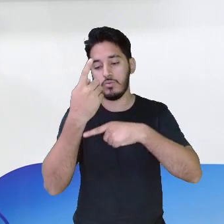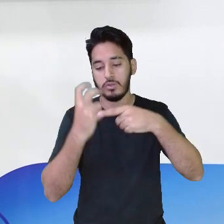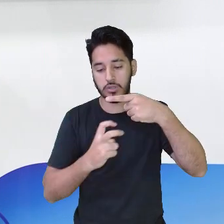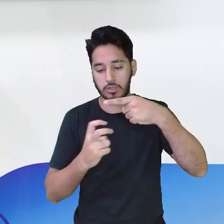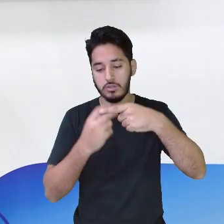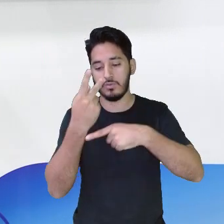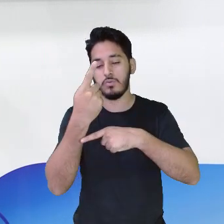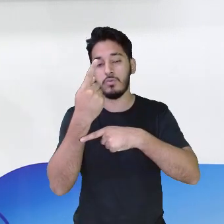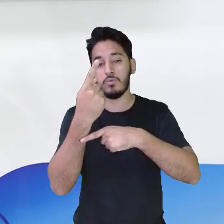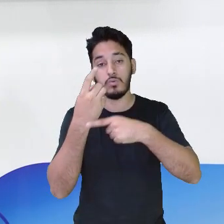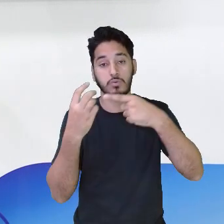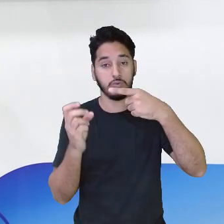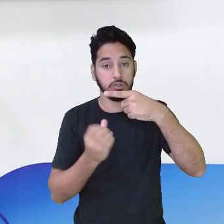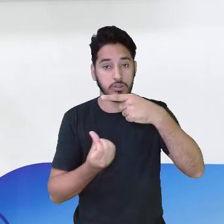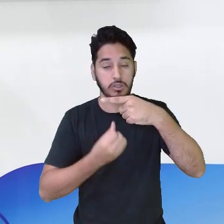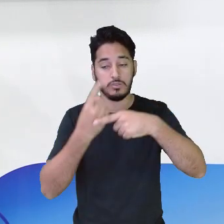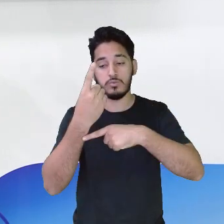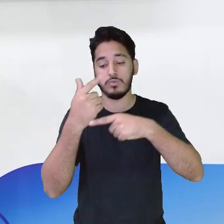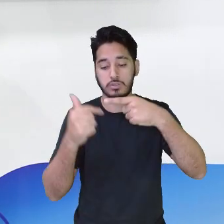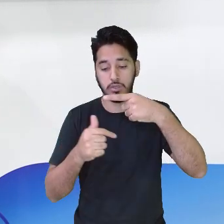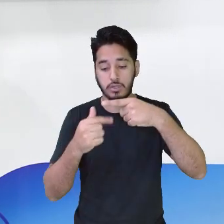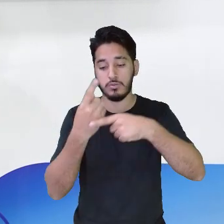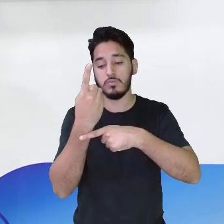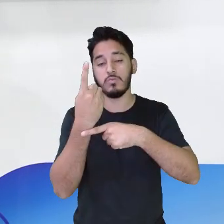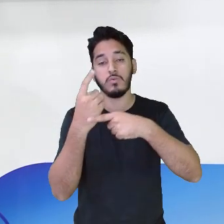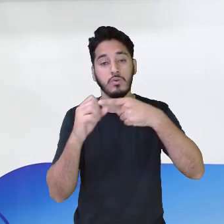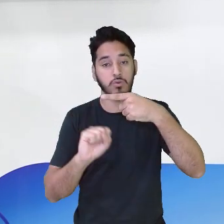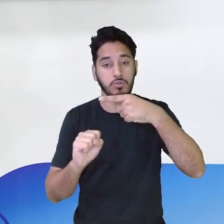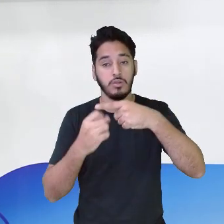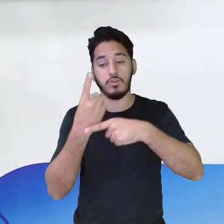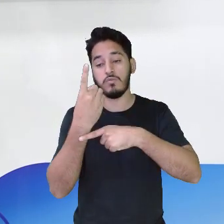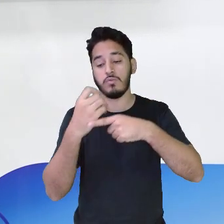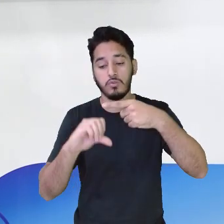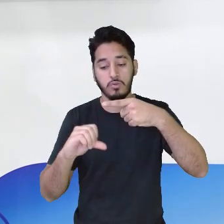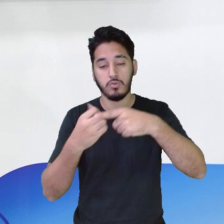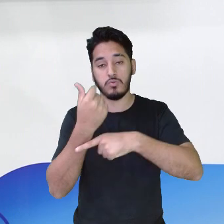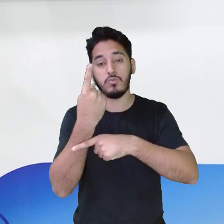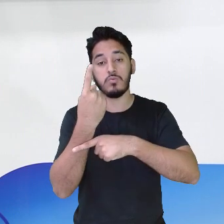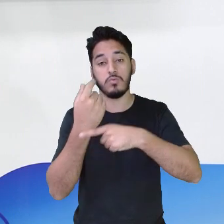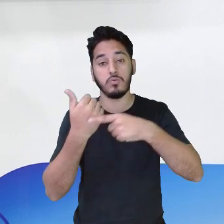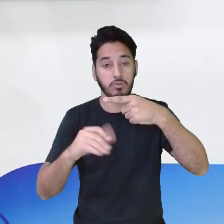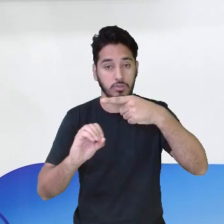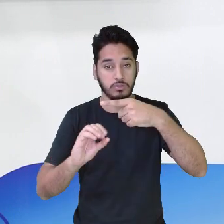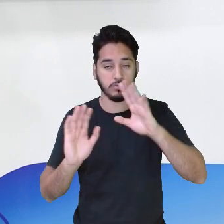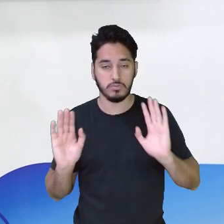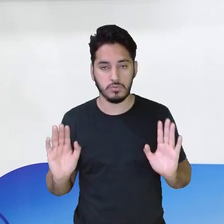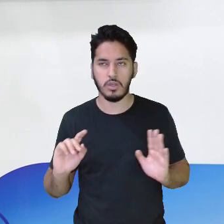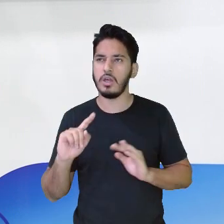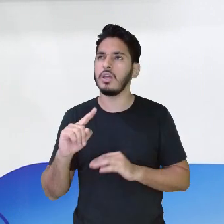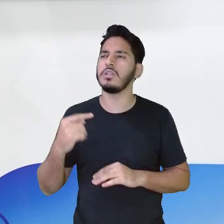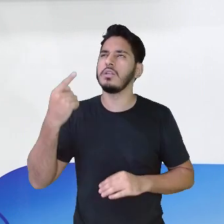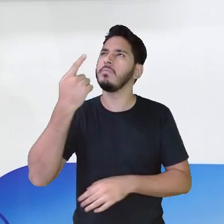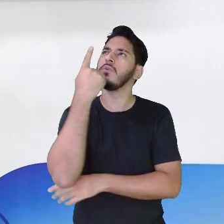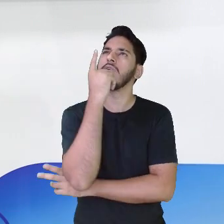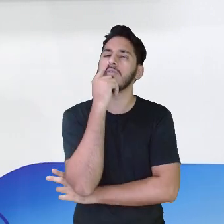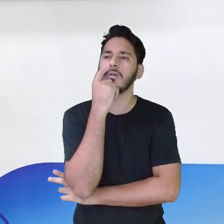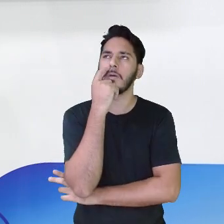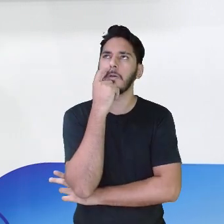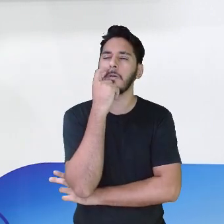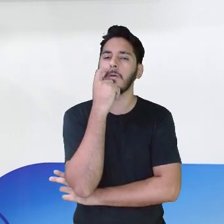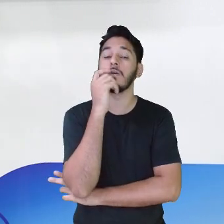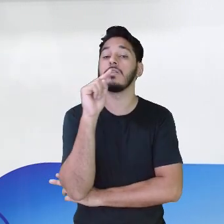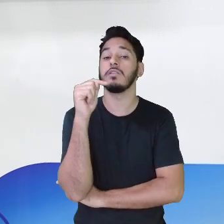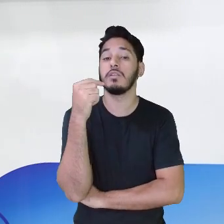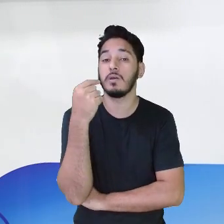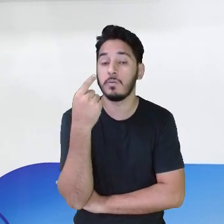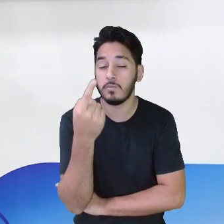quinto, um sexto, um sétimo, um oitavo, um nono, um décimo. E depois disso, professora, depois